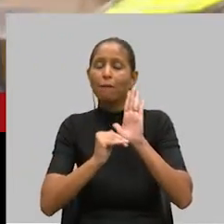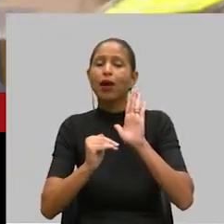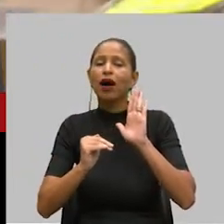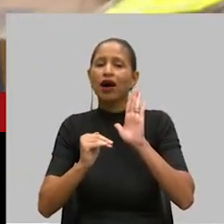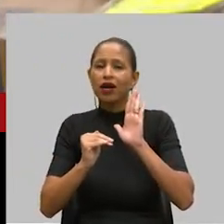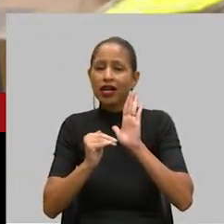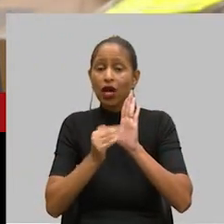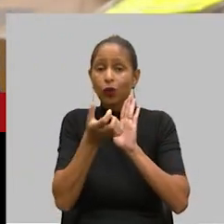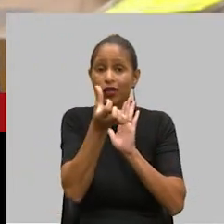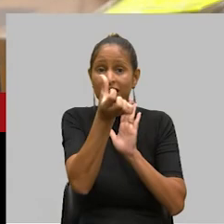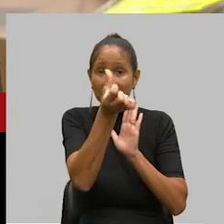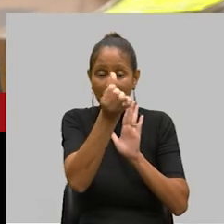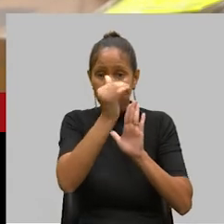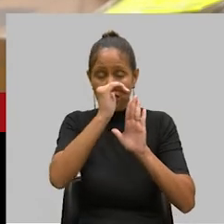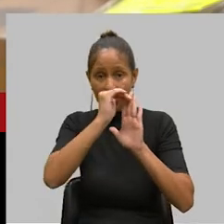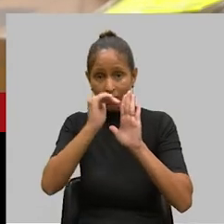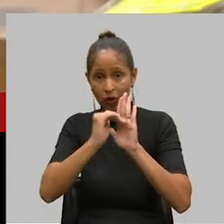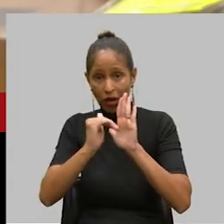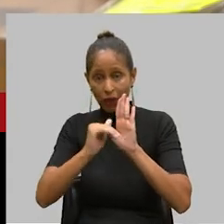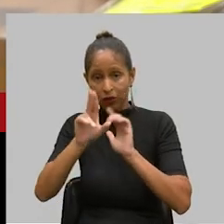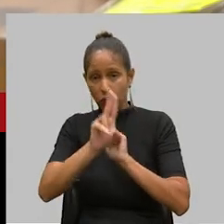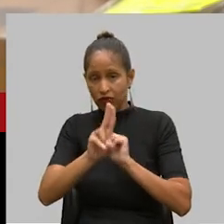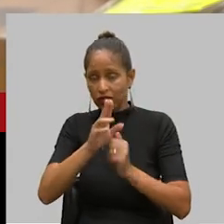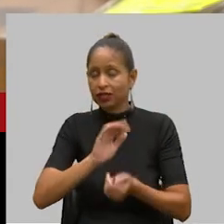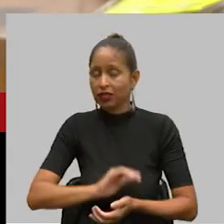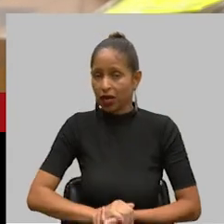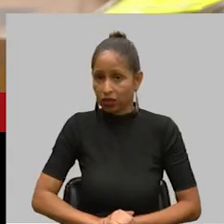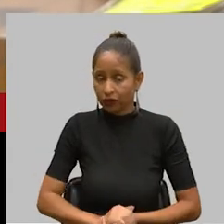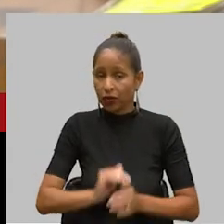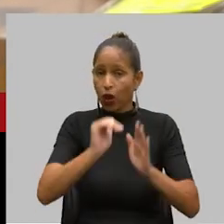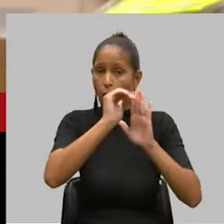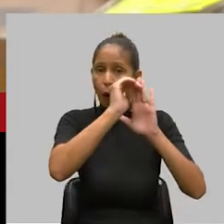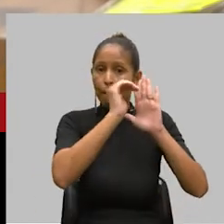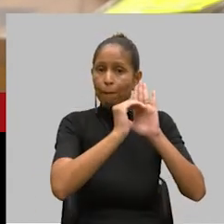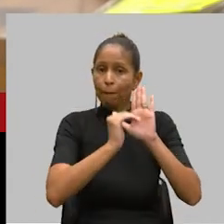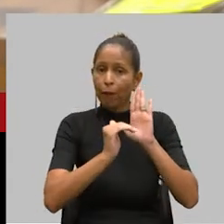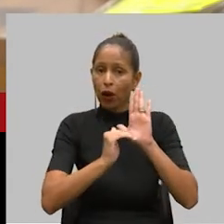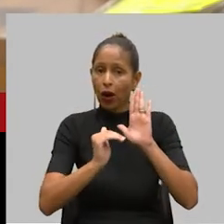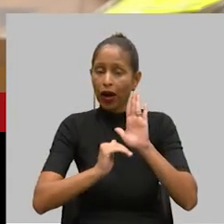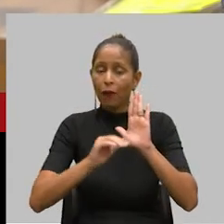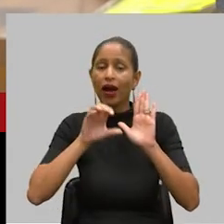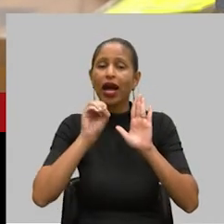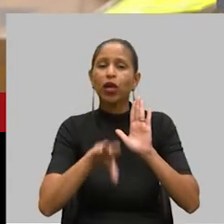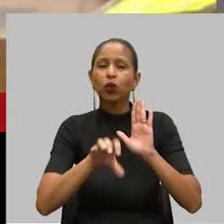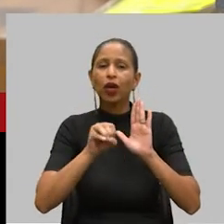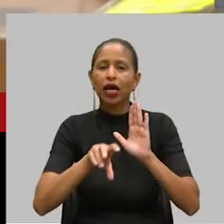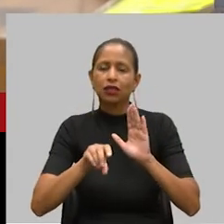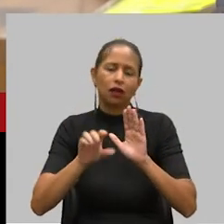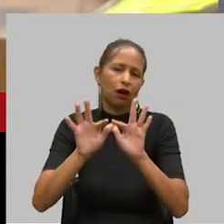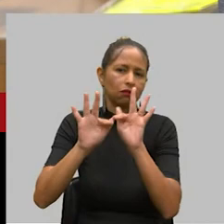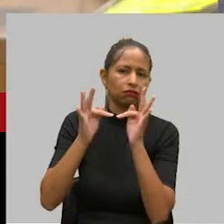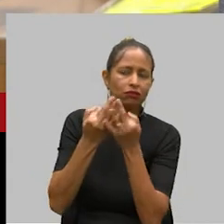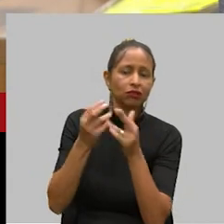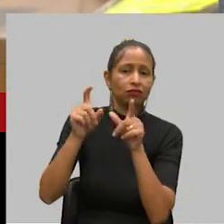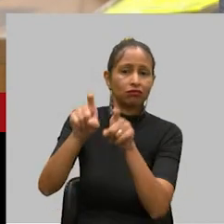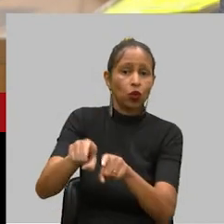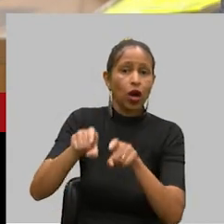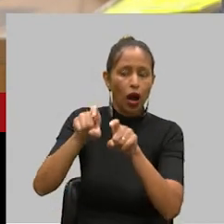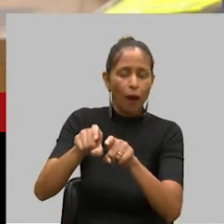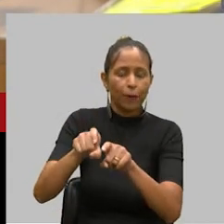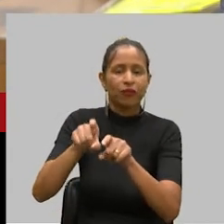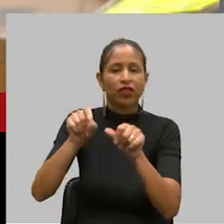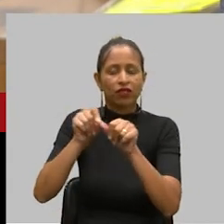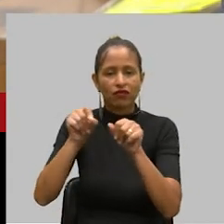seis programas institucionais da universidade é programa justamente de Educação do Campo né esse programa busca uma